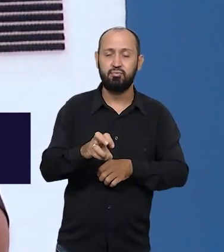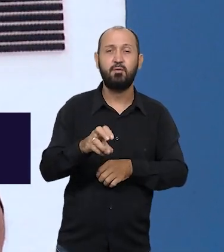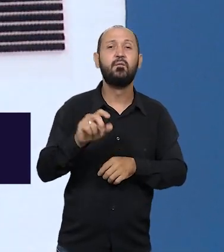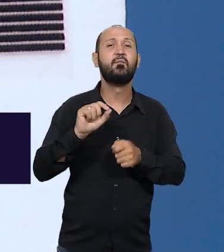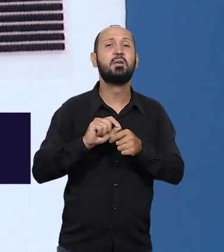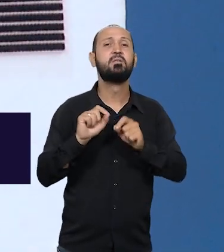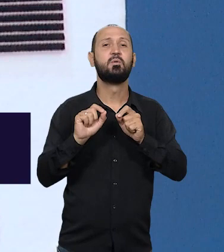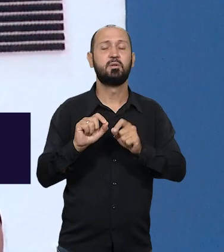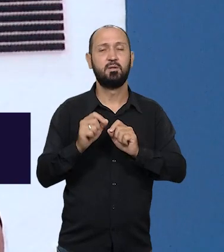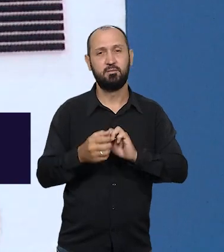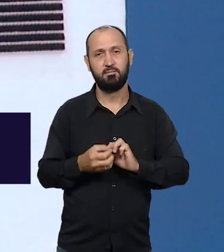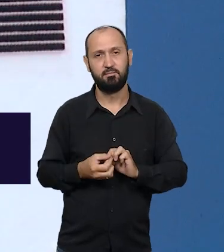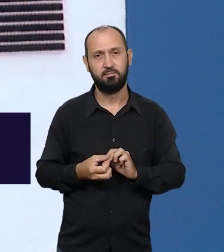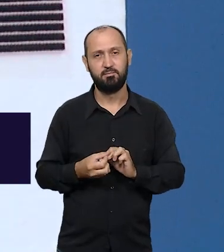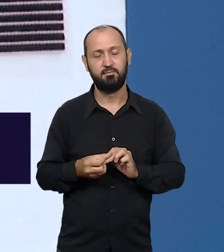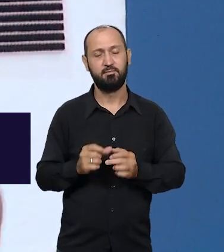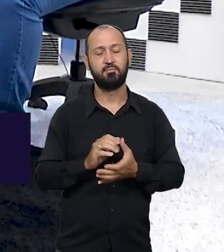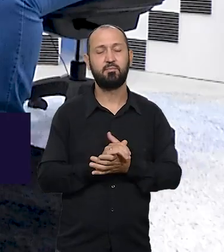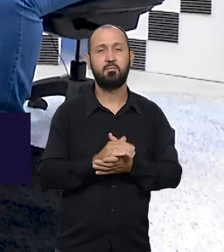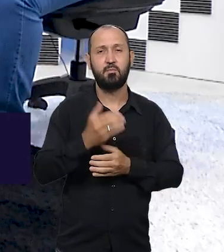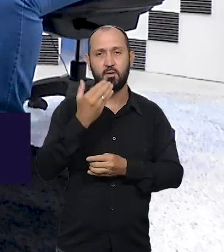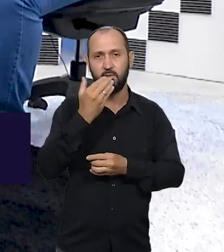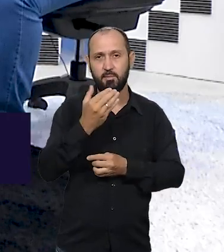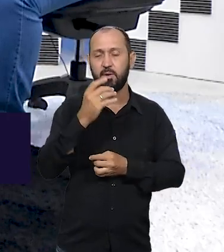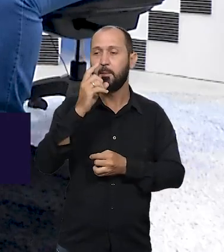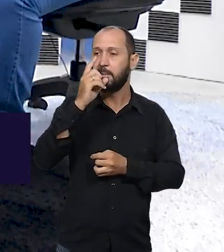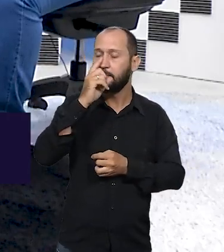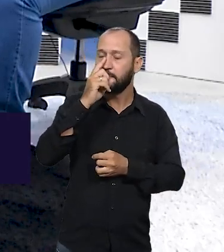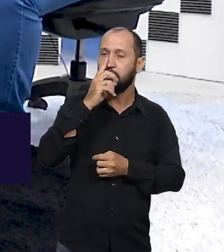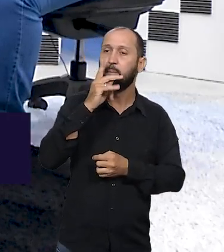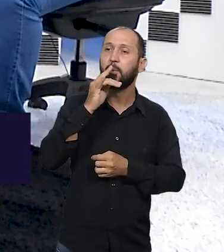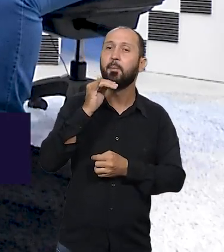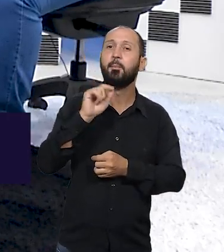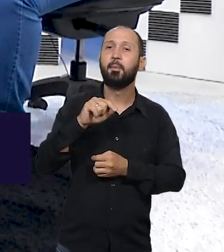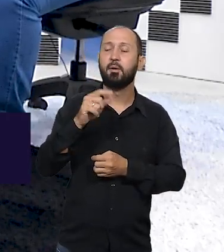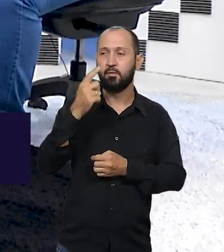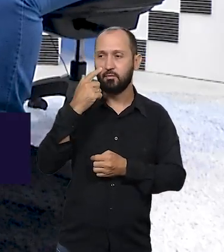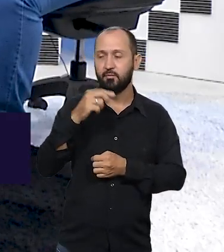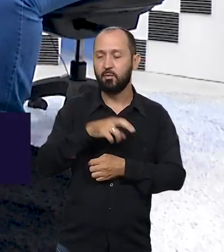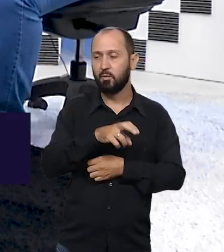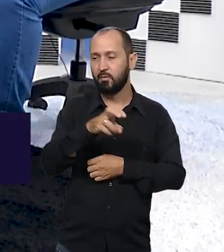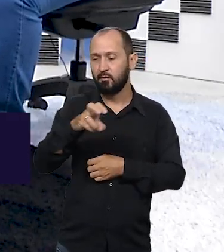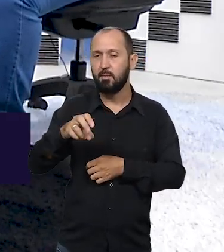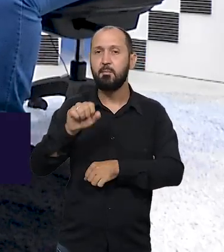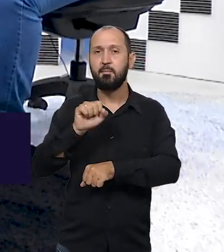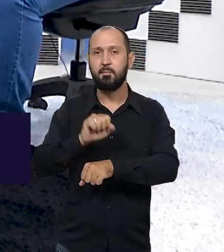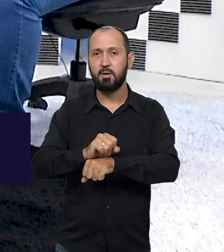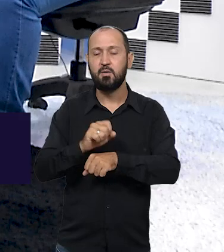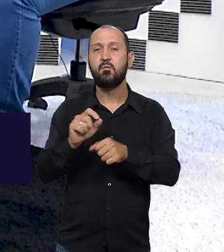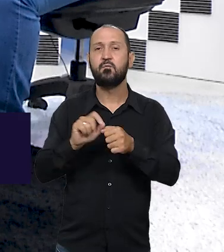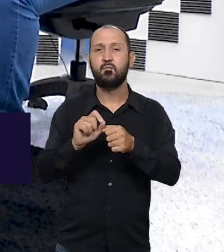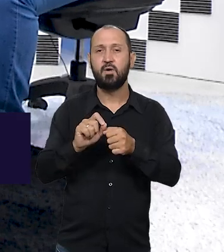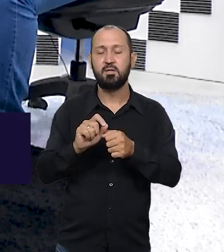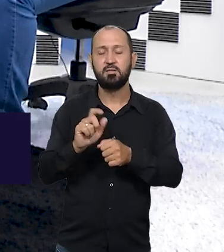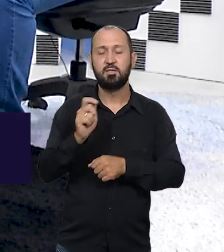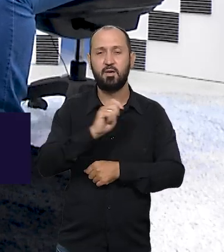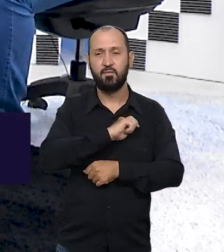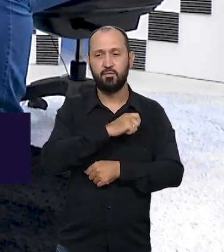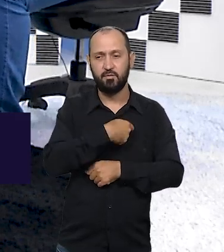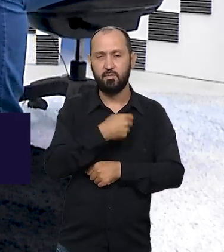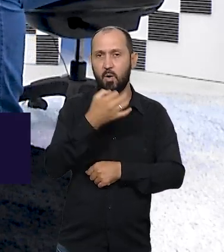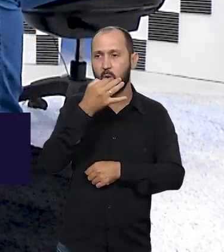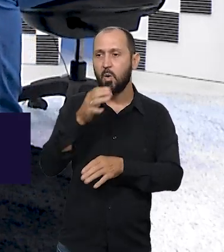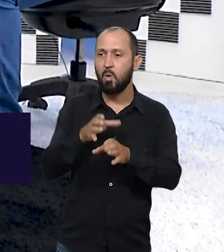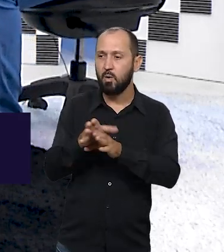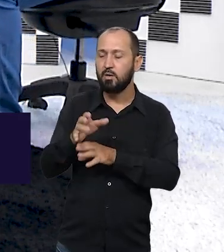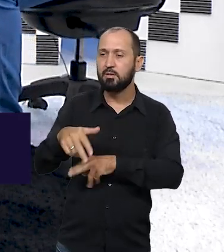para a mãe, pedir para o pai, vai parar o carro, nós vamos fazer a fiscalização, vamos orientar, recolocar na cadeirinha, mas o que sobra para a gente, o bom